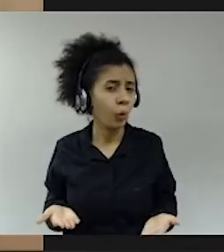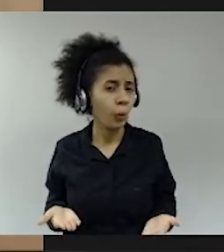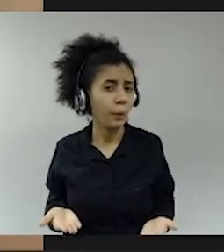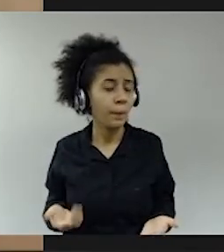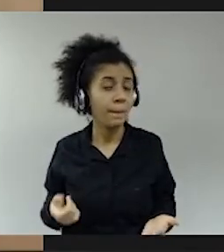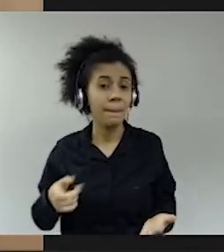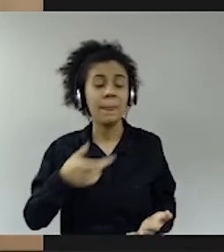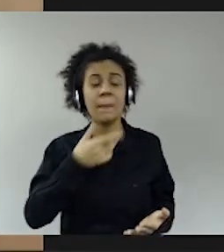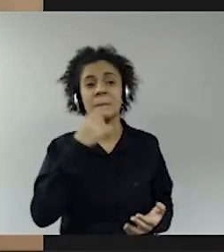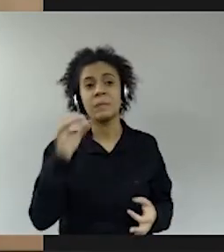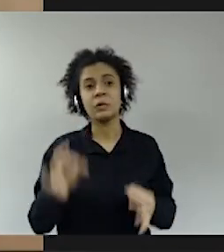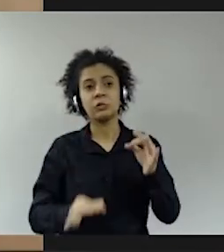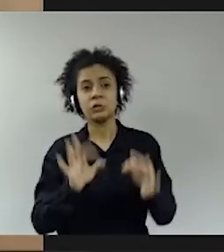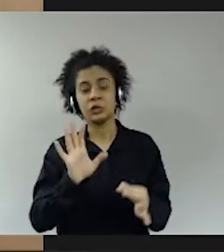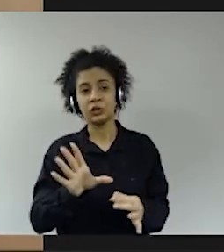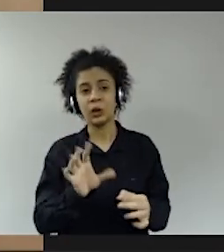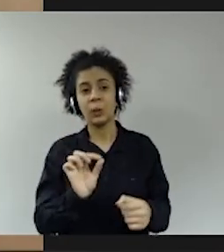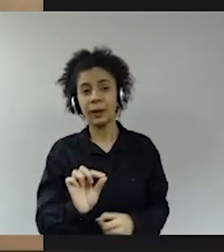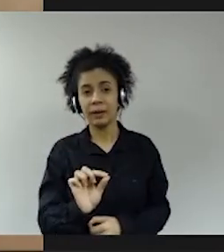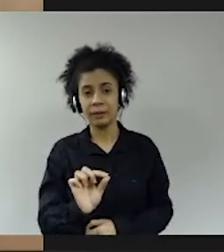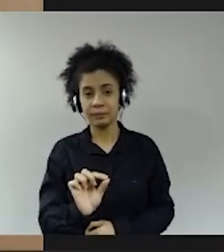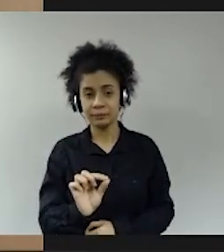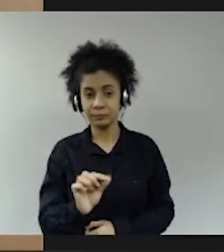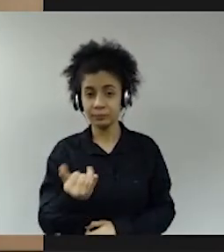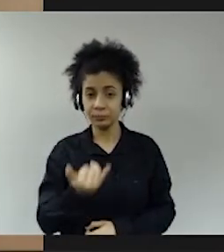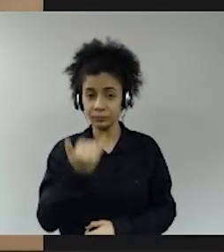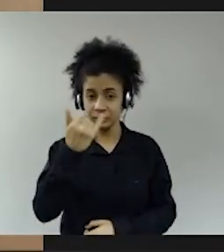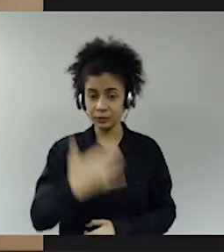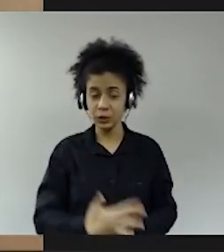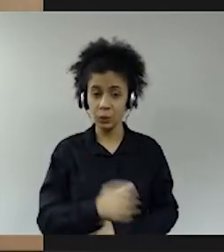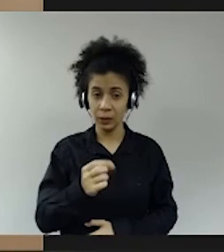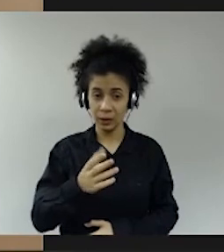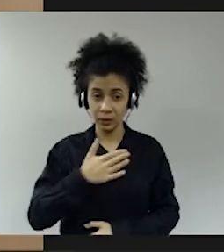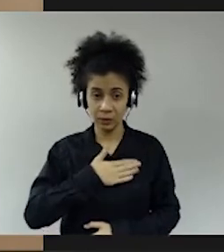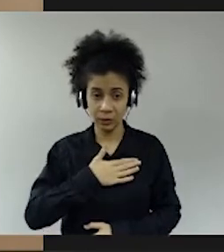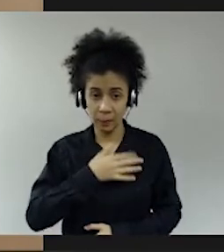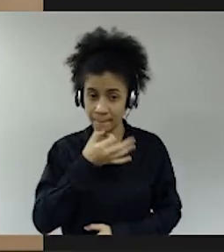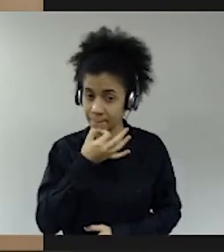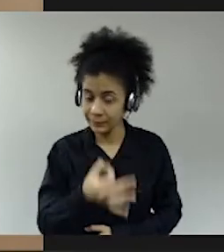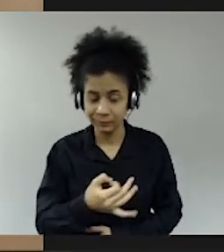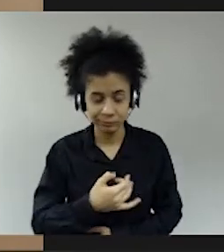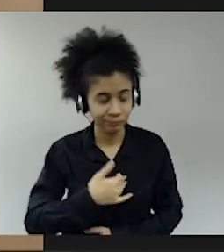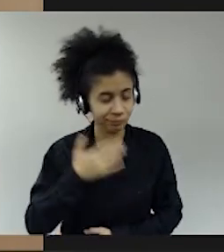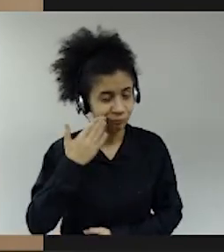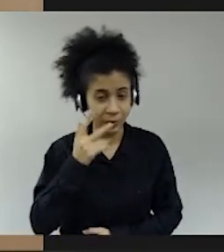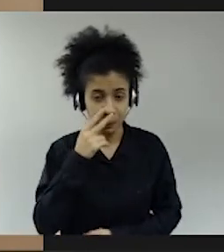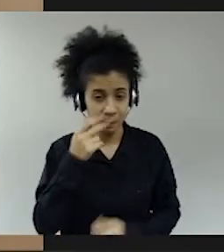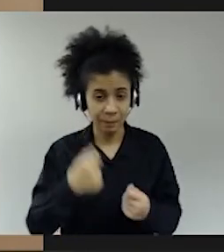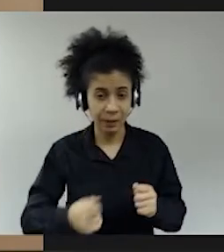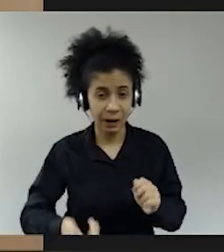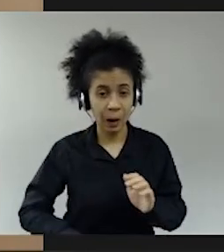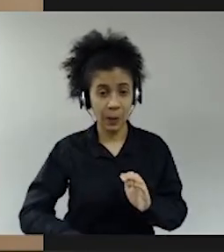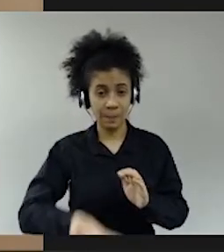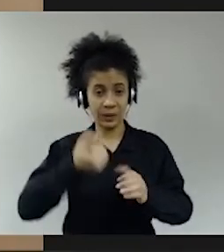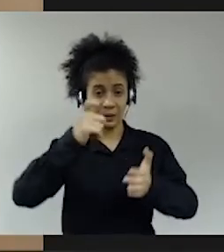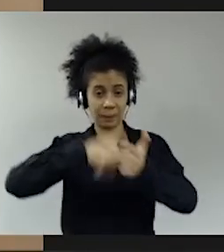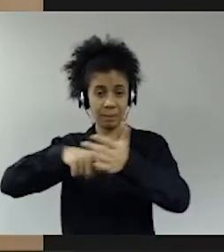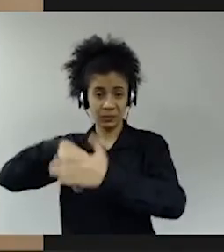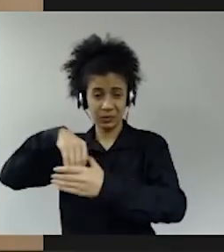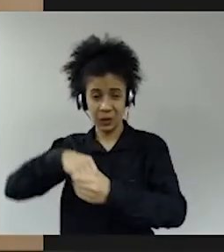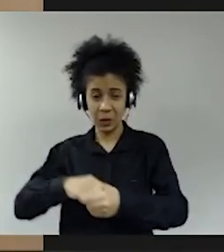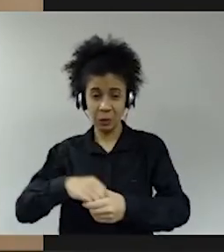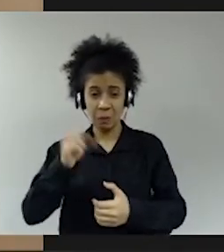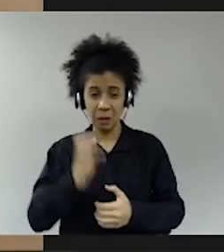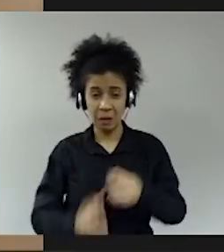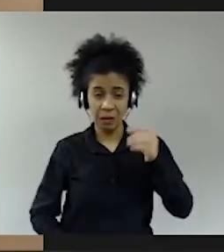uma justificativa aí que eu concordo, mas é importante dizer que, da minha parte, eu não entendo que há necessidade de aumentar impostos no Brasil ou criar